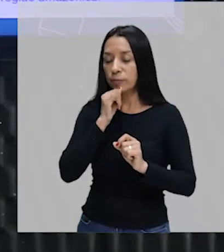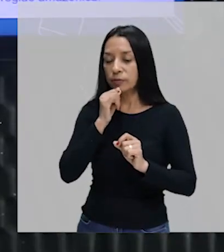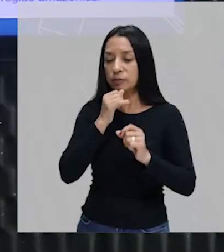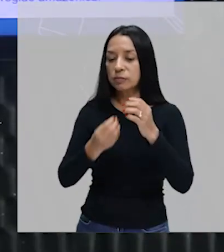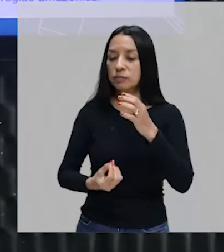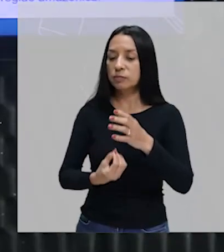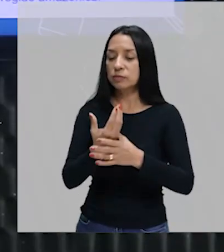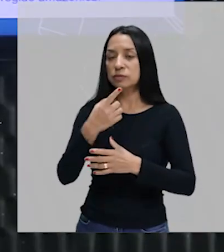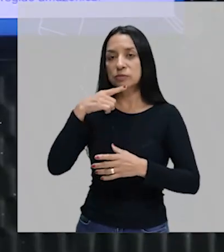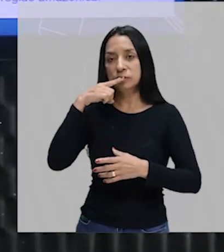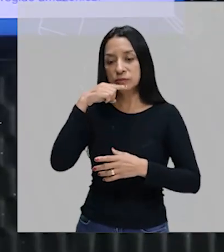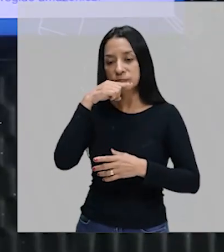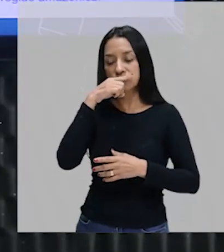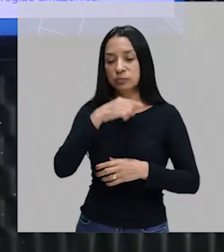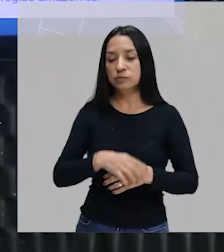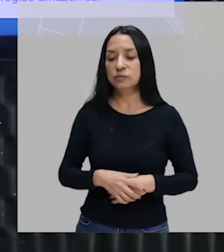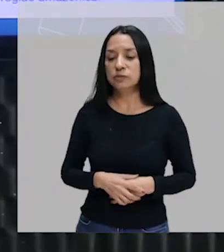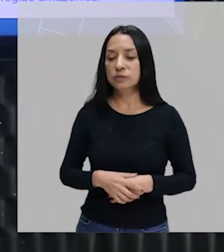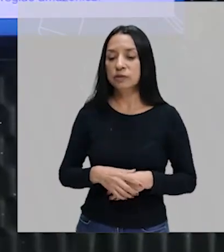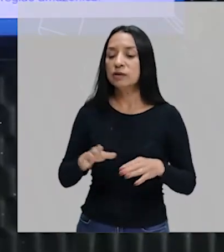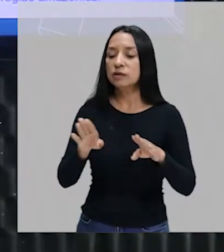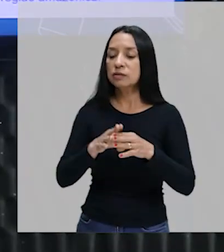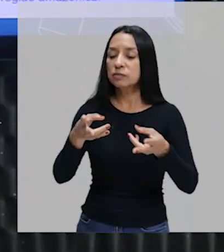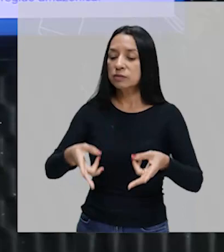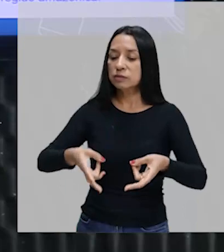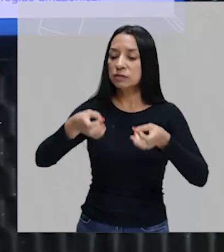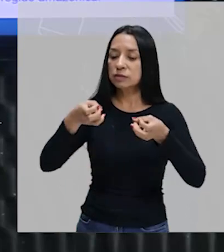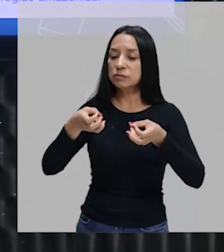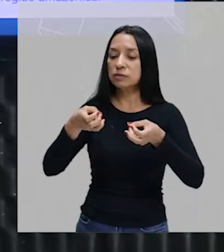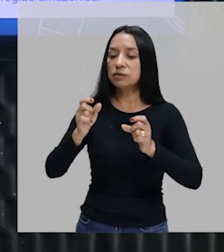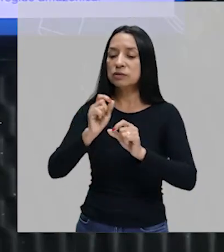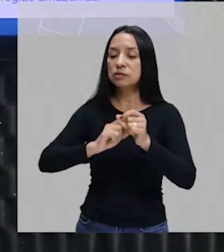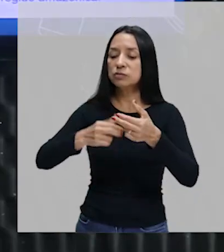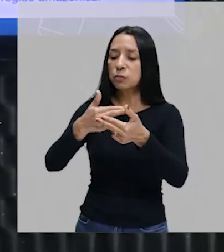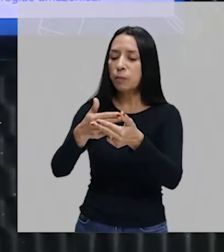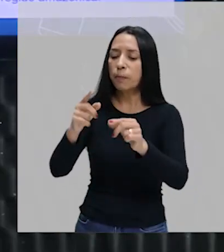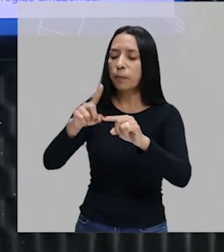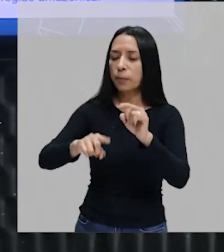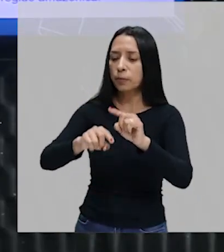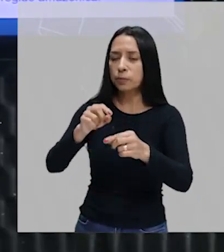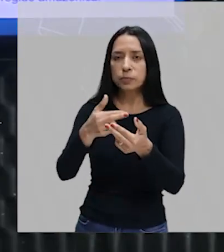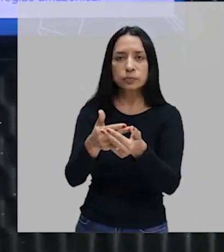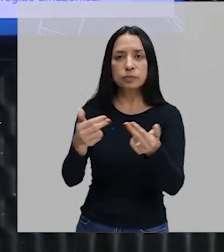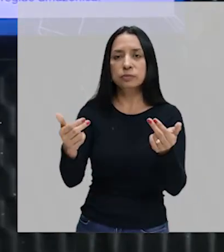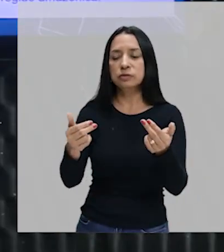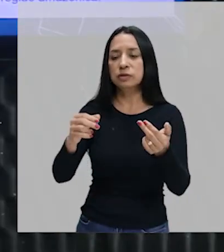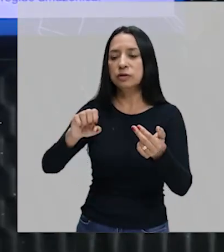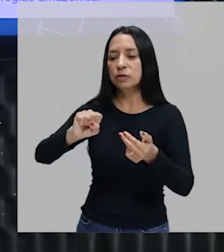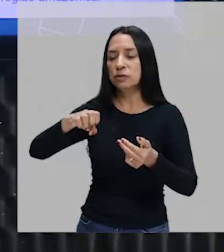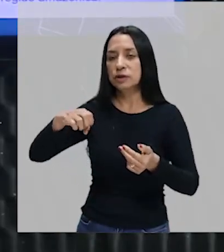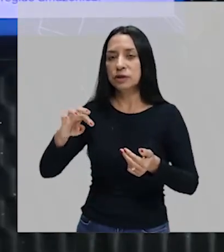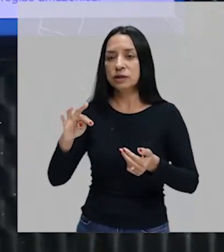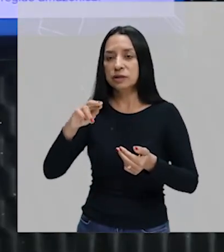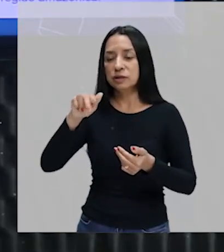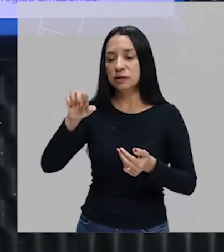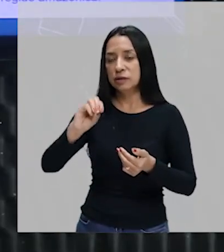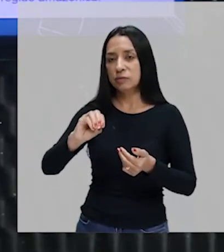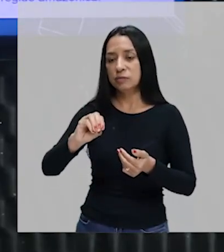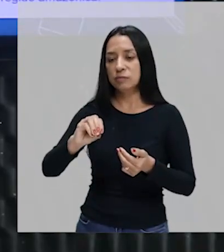cana-de-açúcar, e até mesmo a exploração das drogas do sertão. Então, um processo de povoamento que ele é